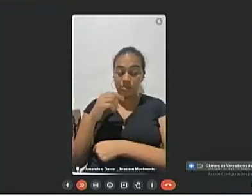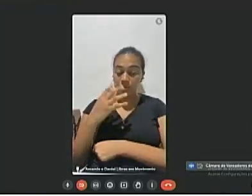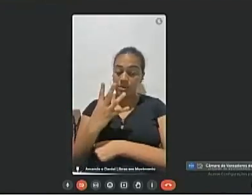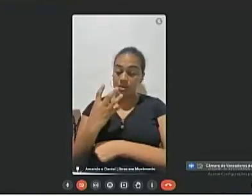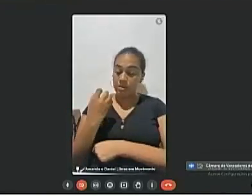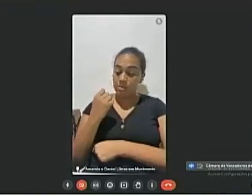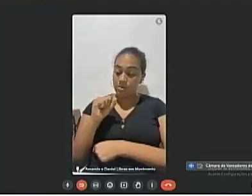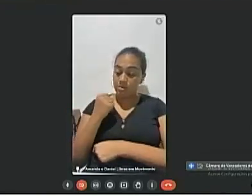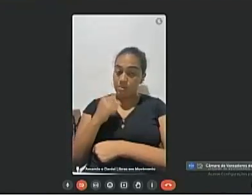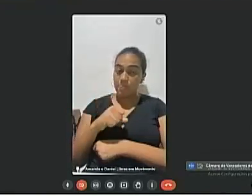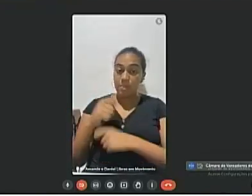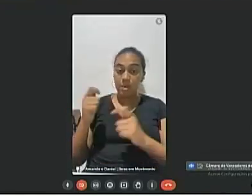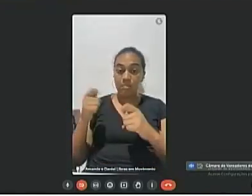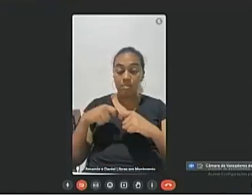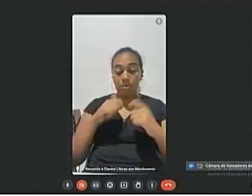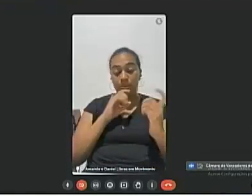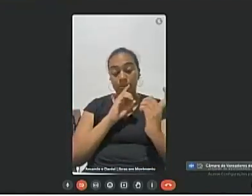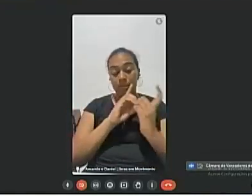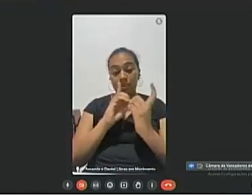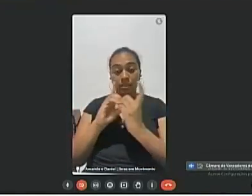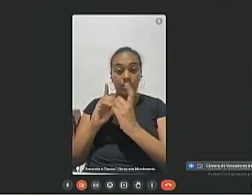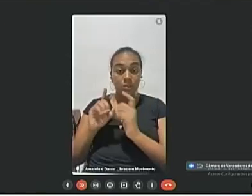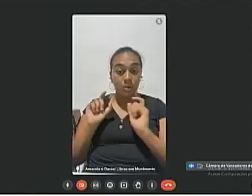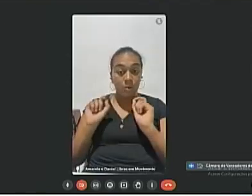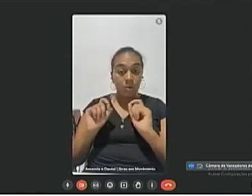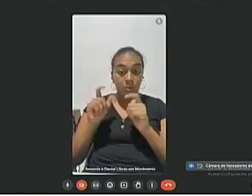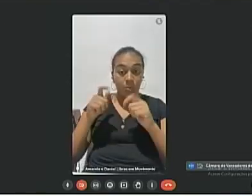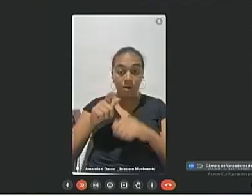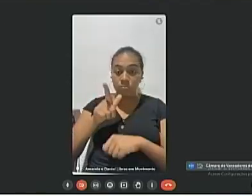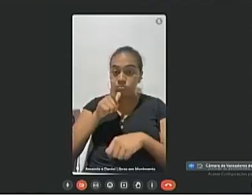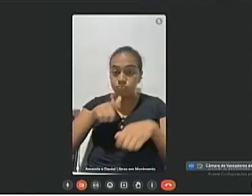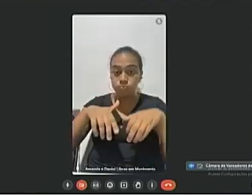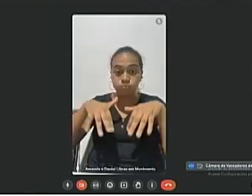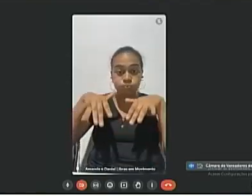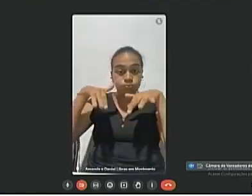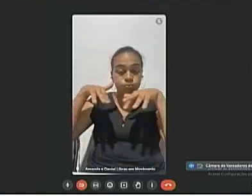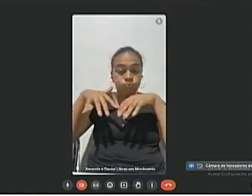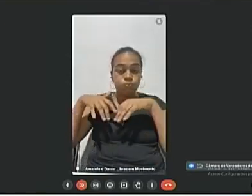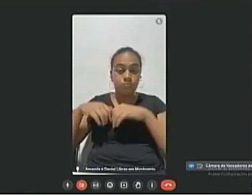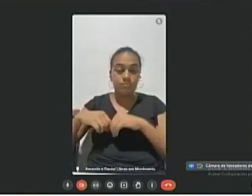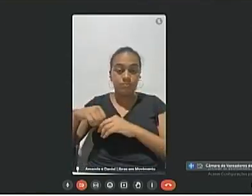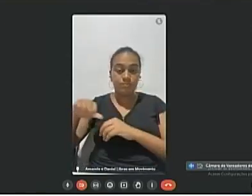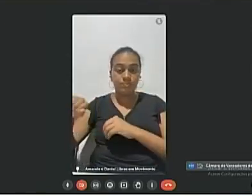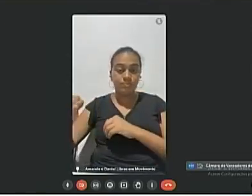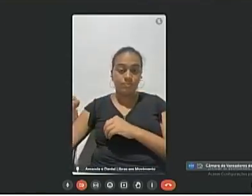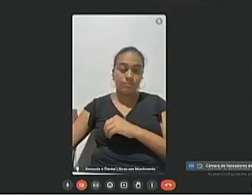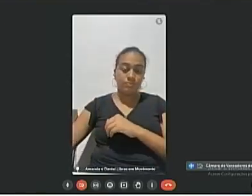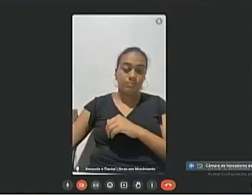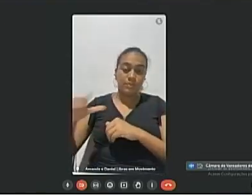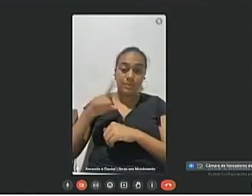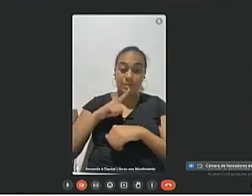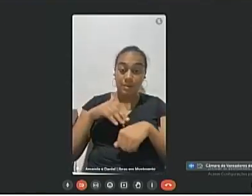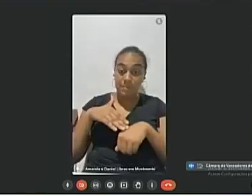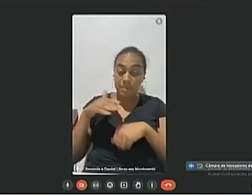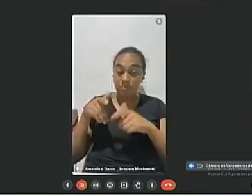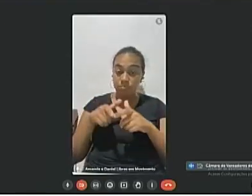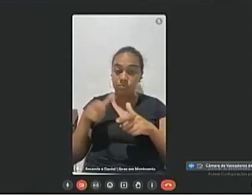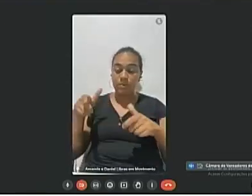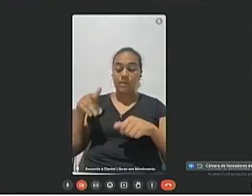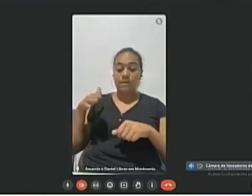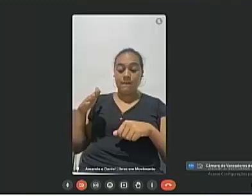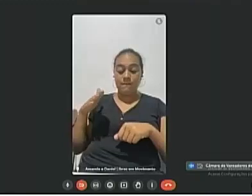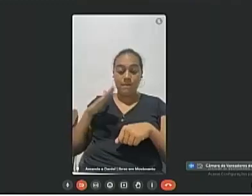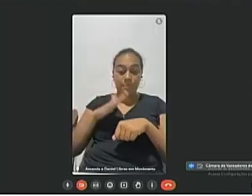pode atender uma enchente com muito mais água, uma enchente muito maior, né? Desde que sejam feitas